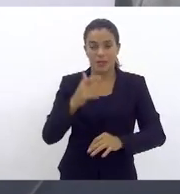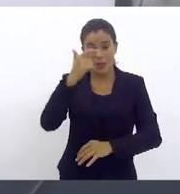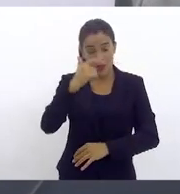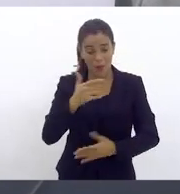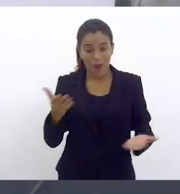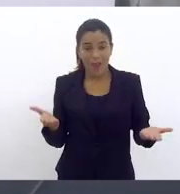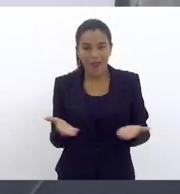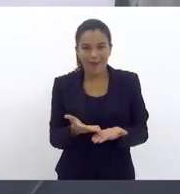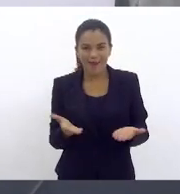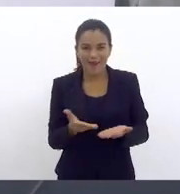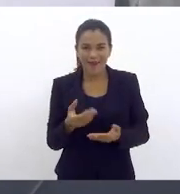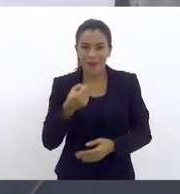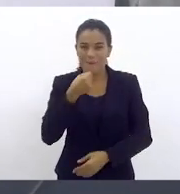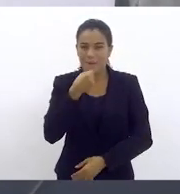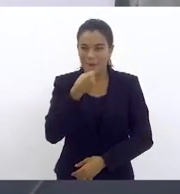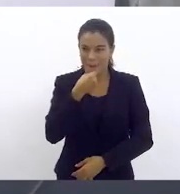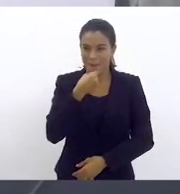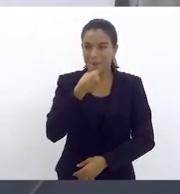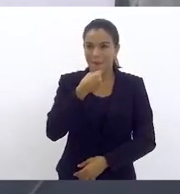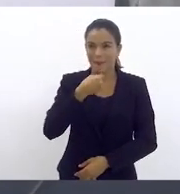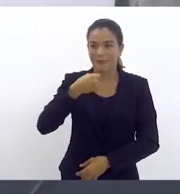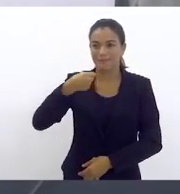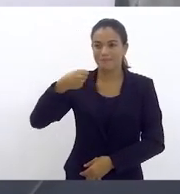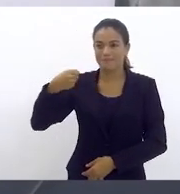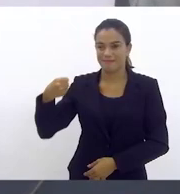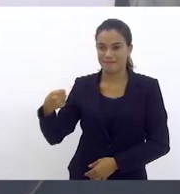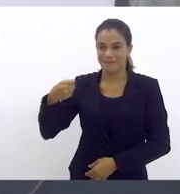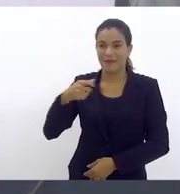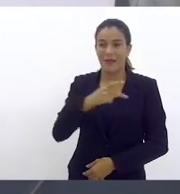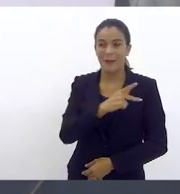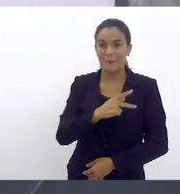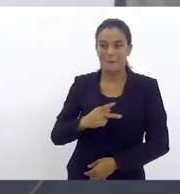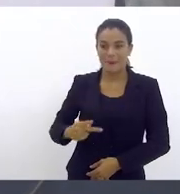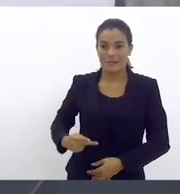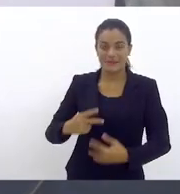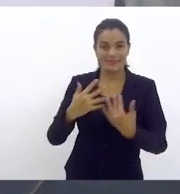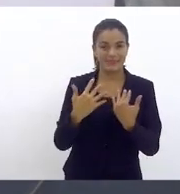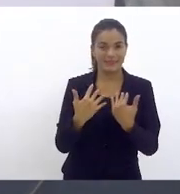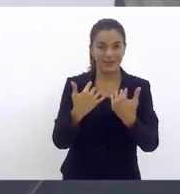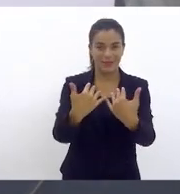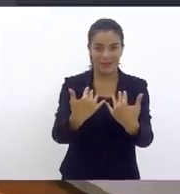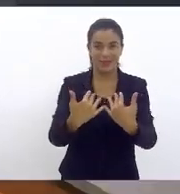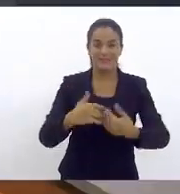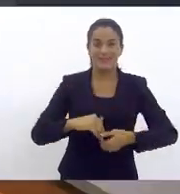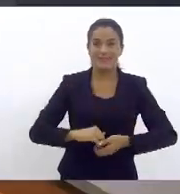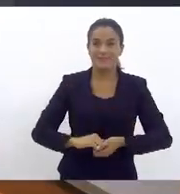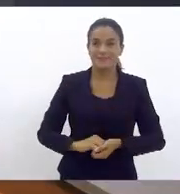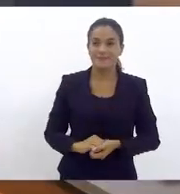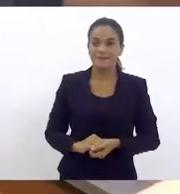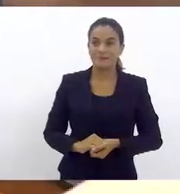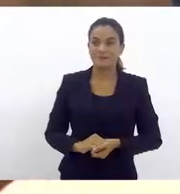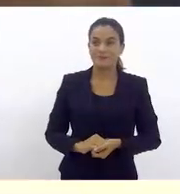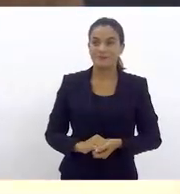devo agora passar a presidência dessa dessa audiência pública Muito obrigado gente